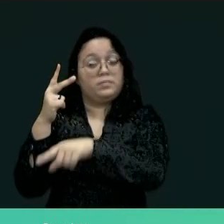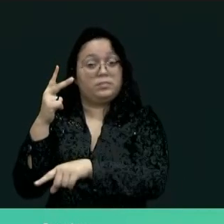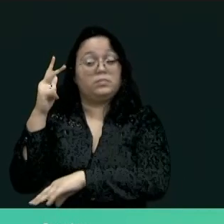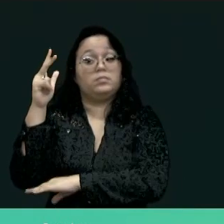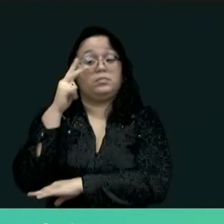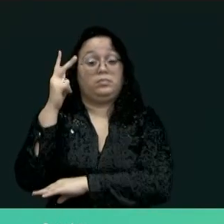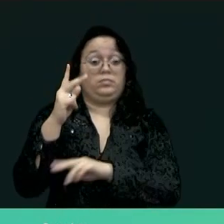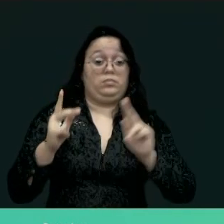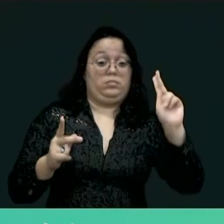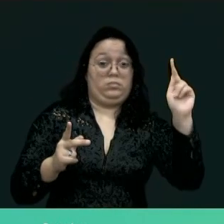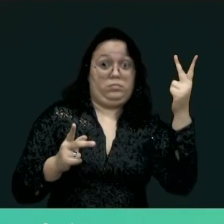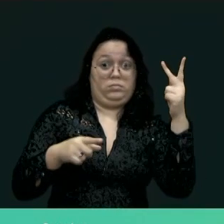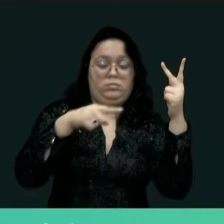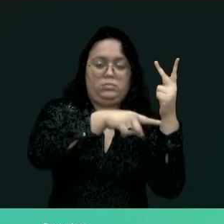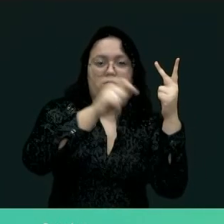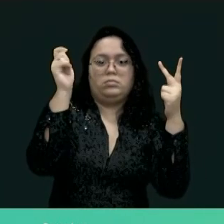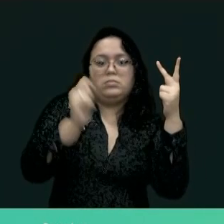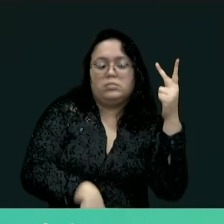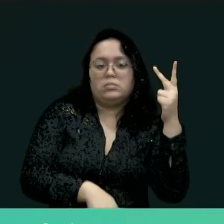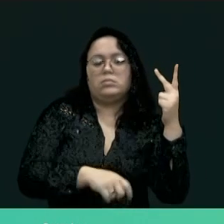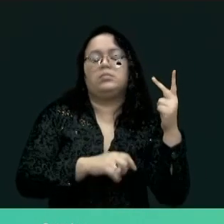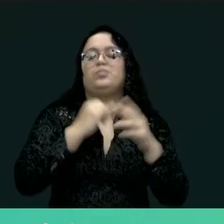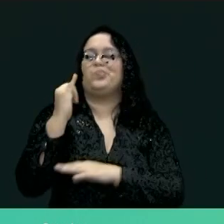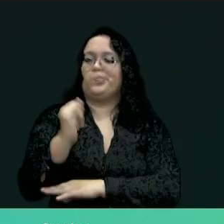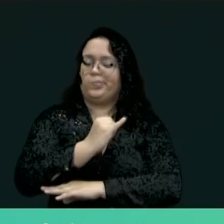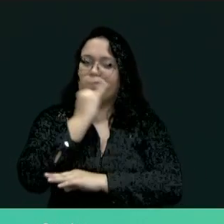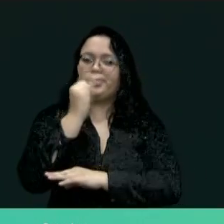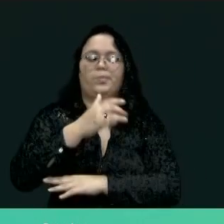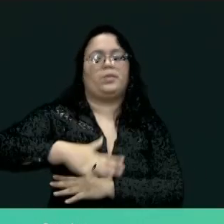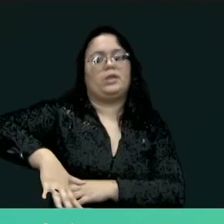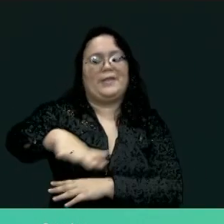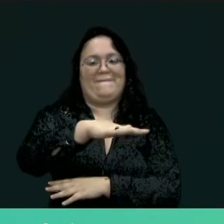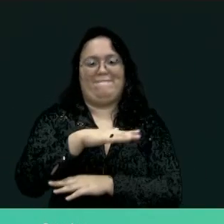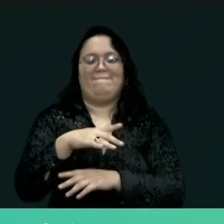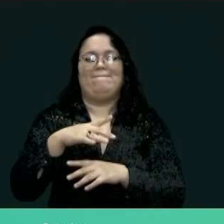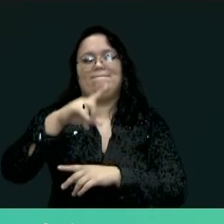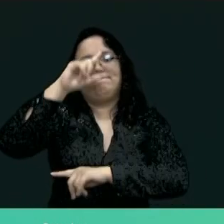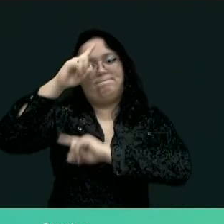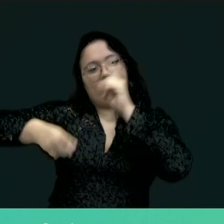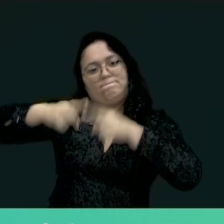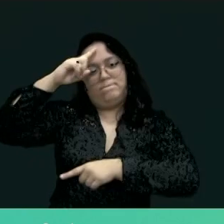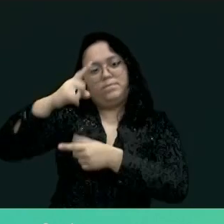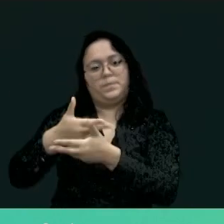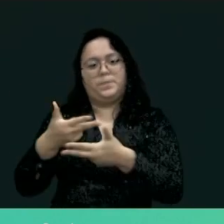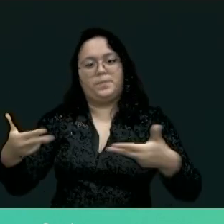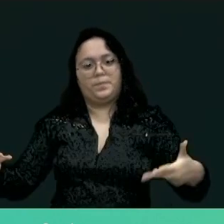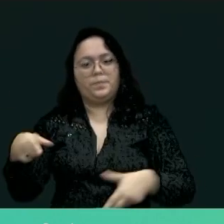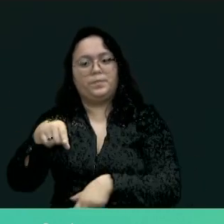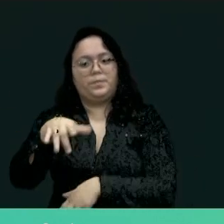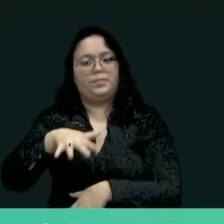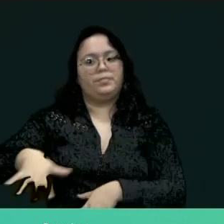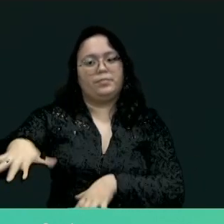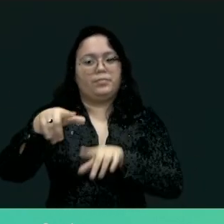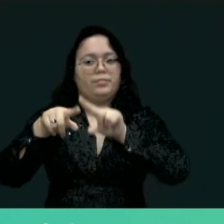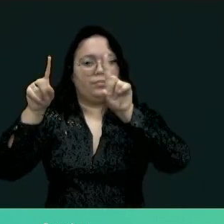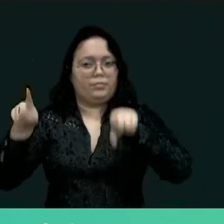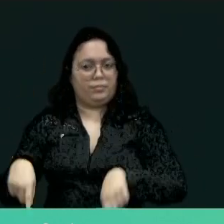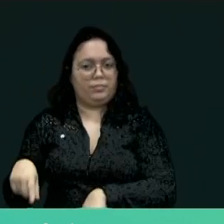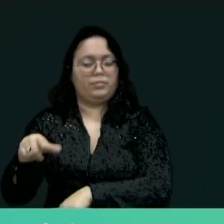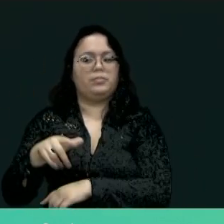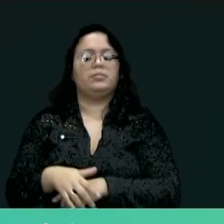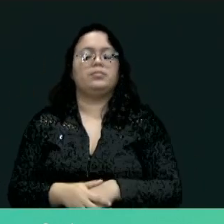que o hidrogênio pode ser um importante fator de demanda para os nossos projetos de